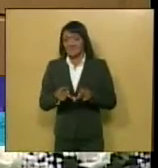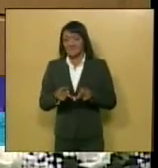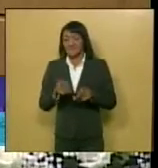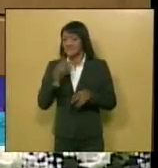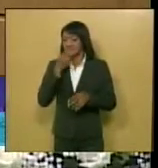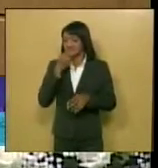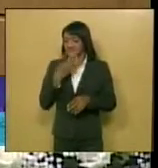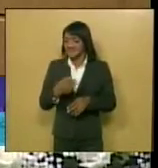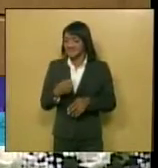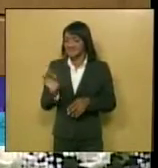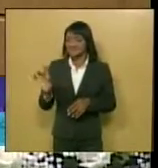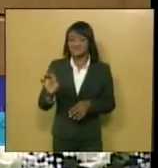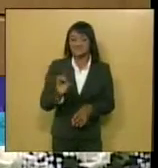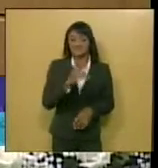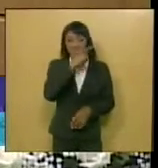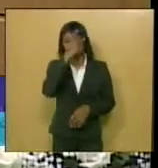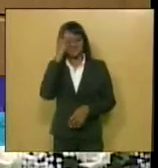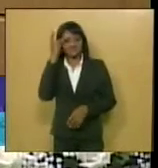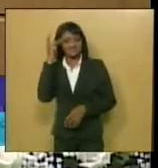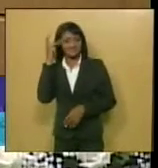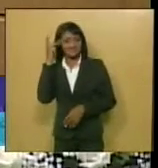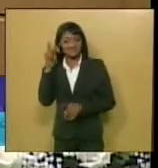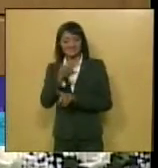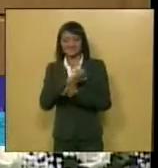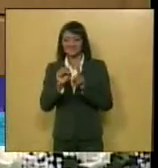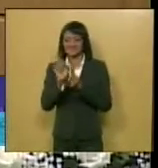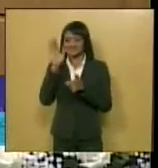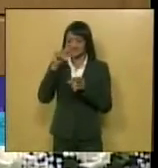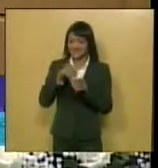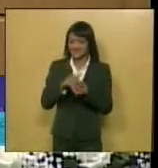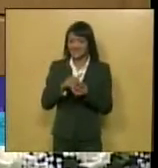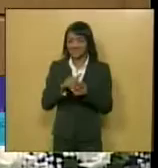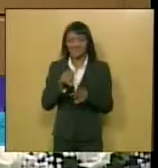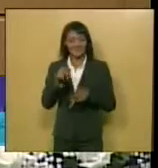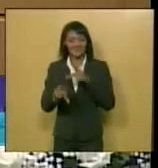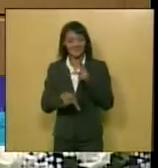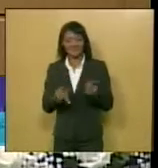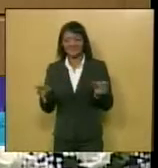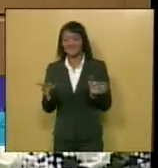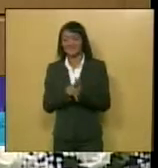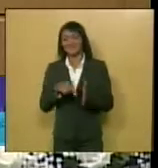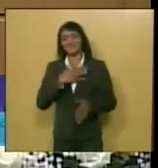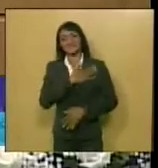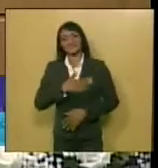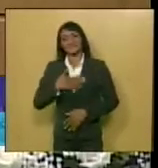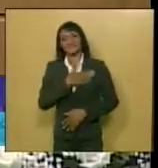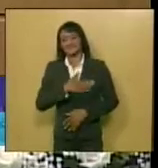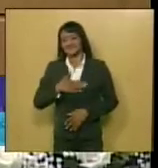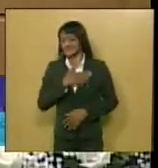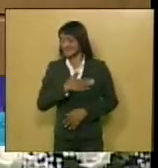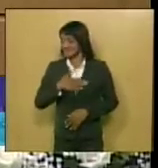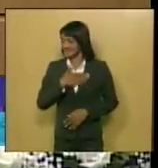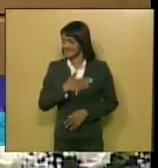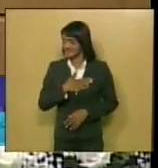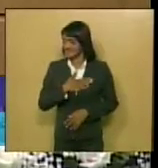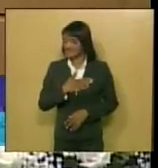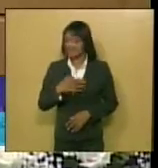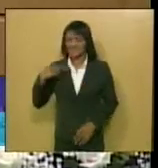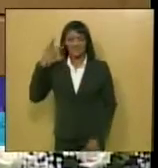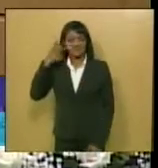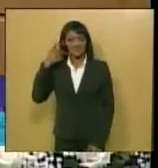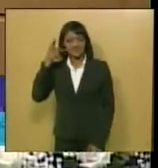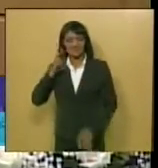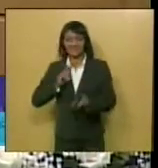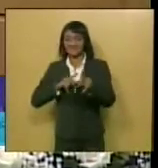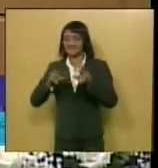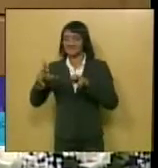os seus eleitores e o tornava cada vez mais popular, querido e considerado um político diferente,